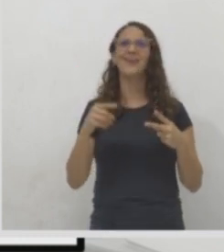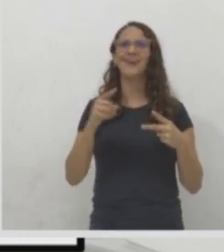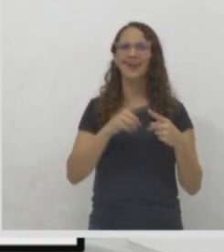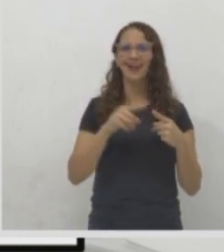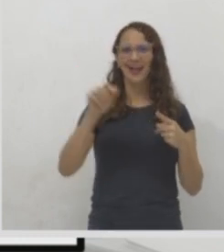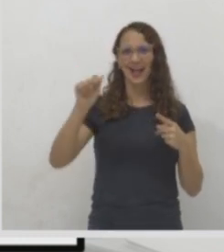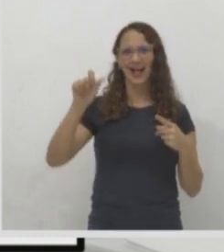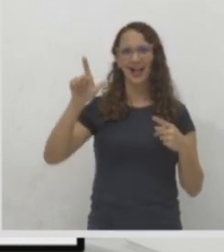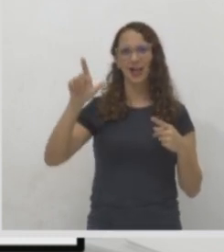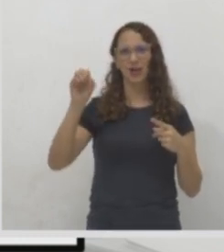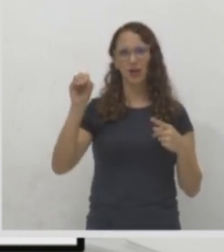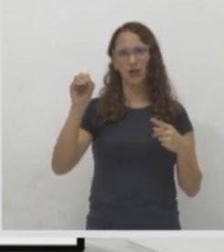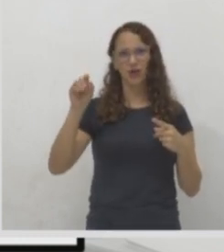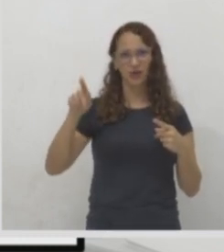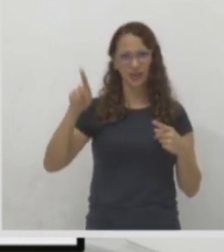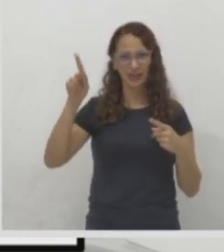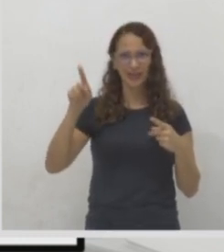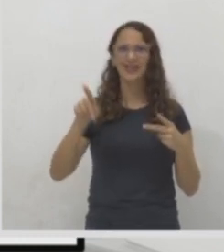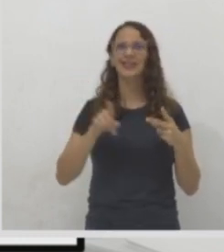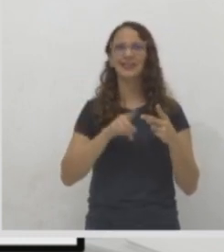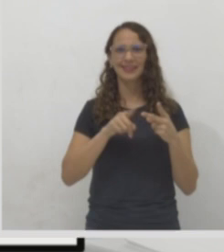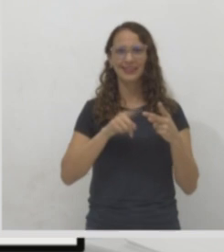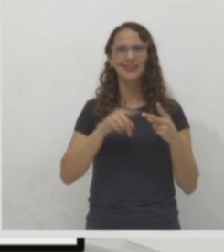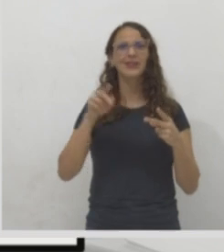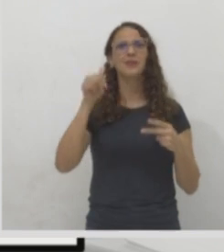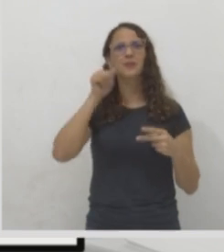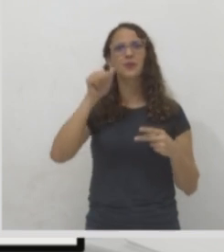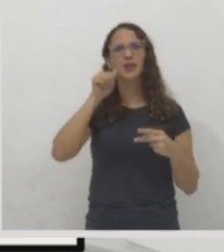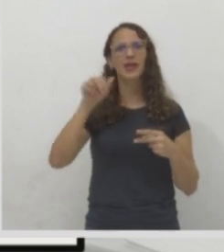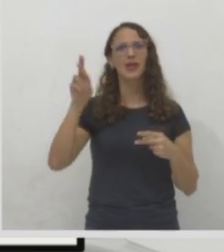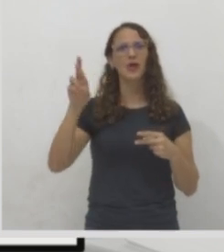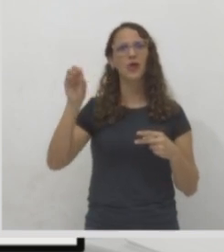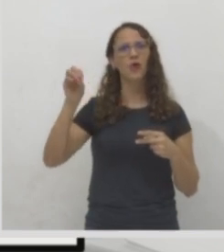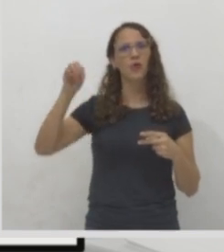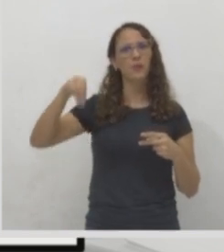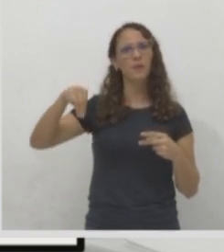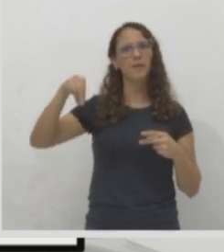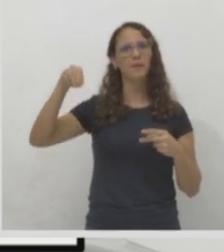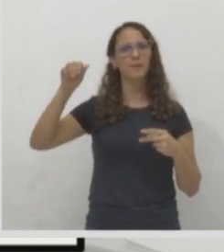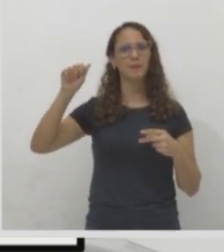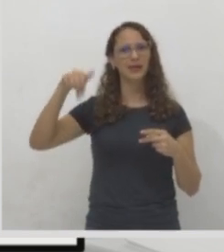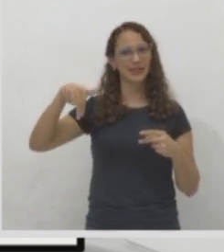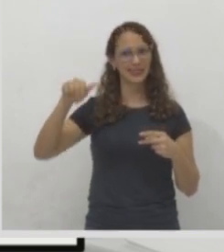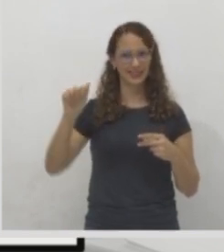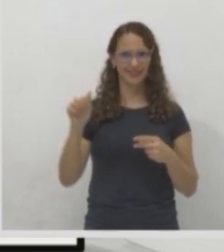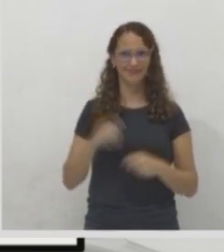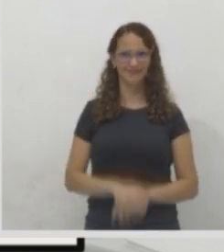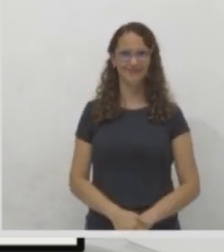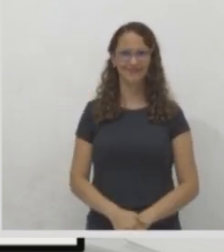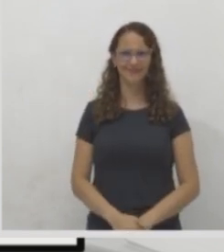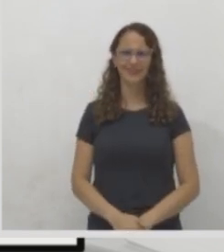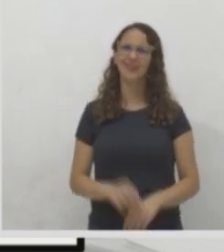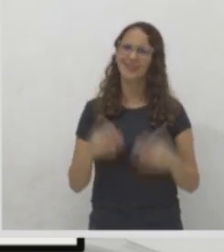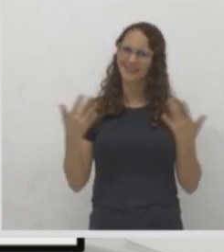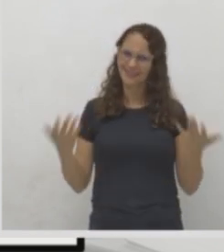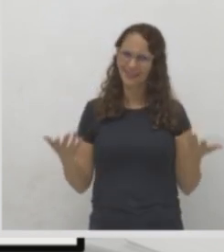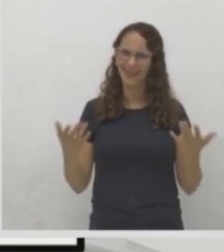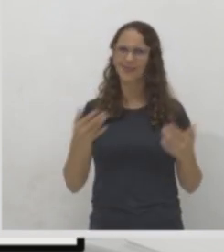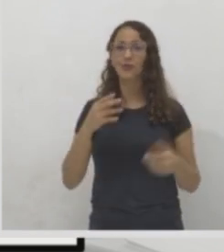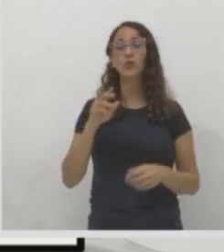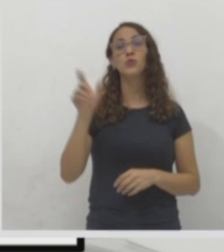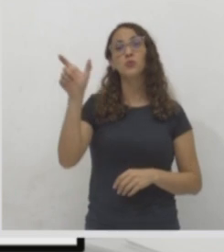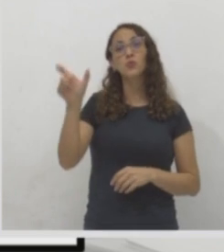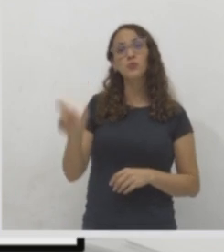Aqui nós temos o sujeito é Ravi, certo? O nome do filho do Alok,